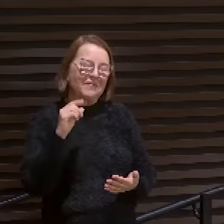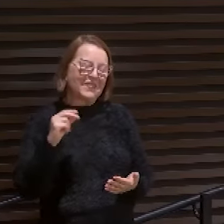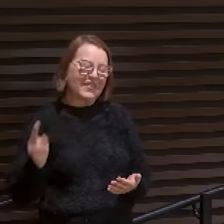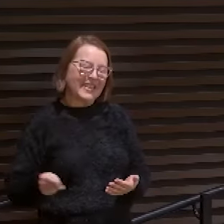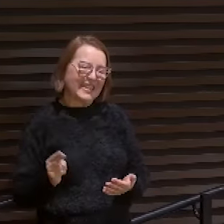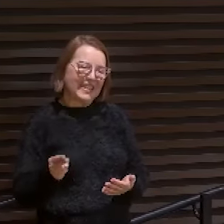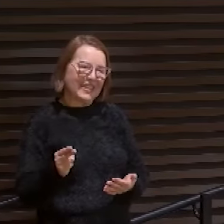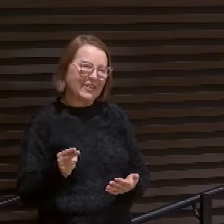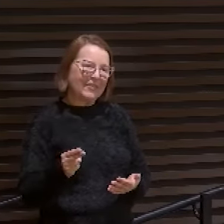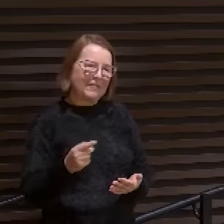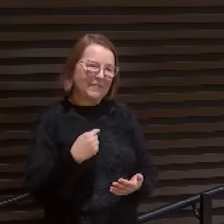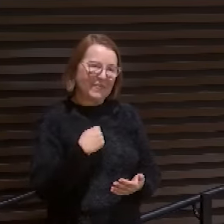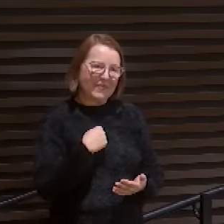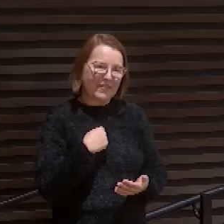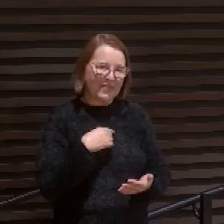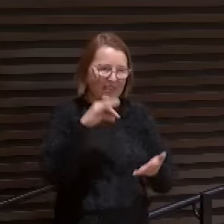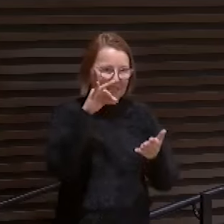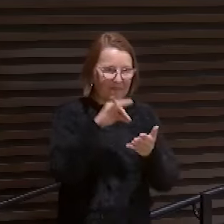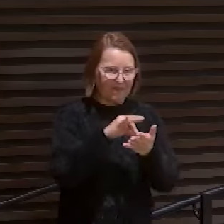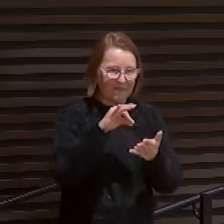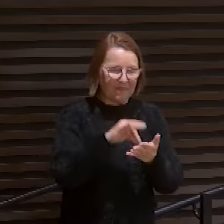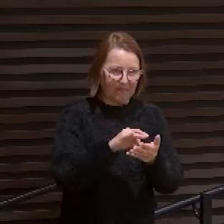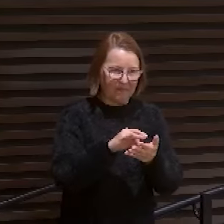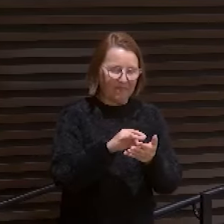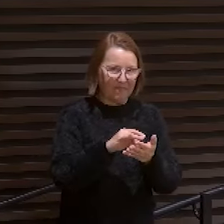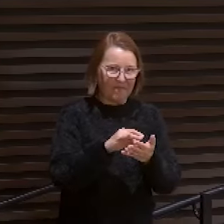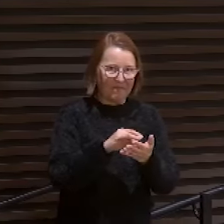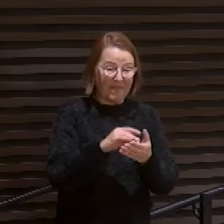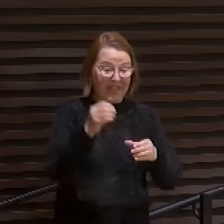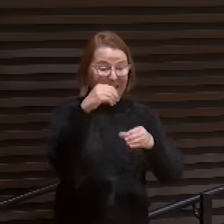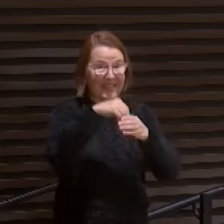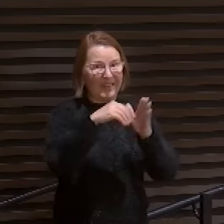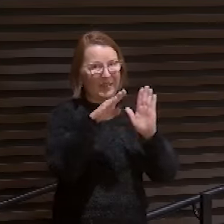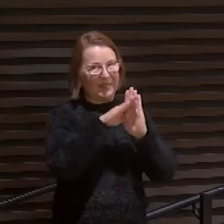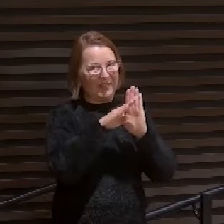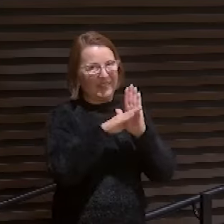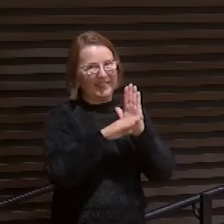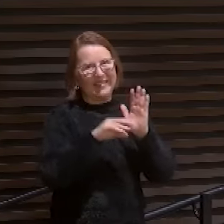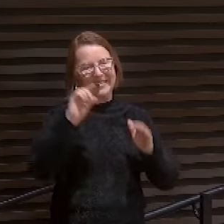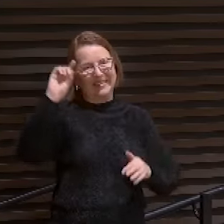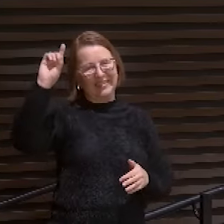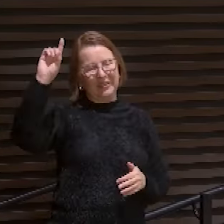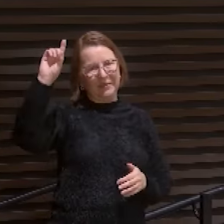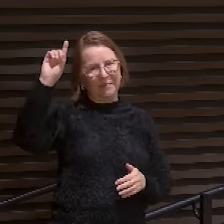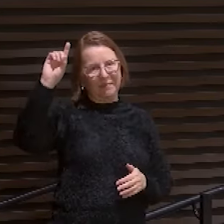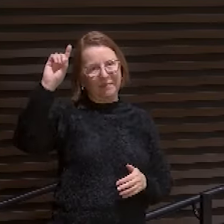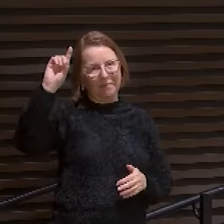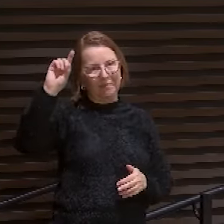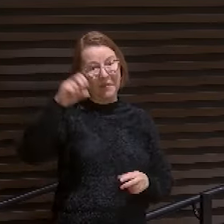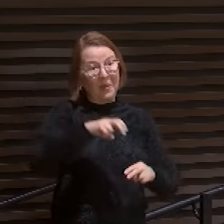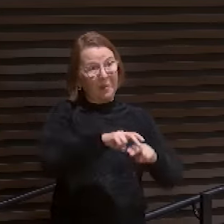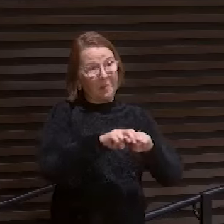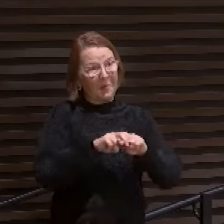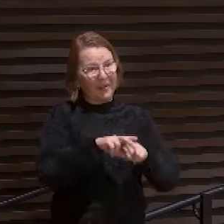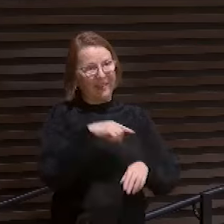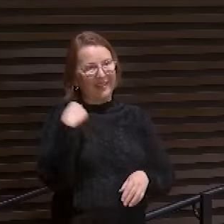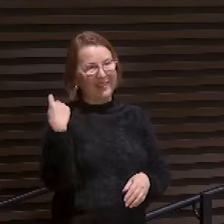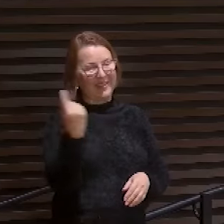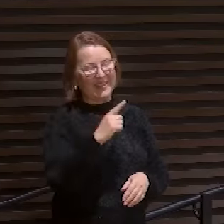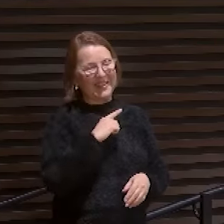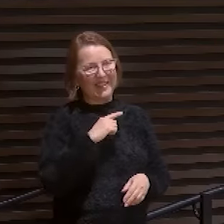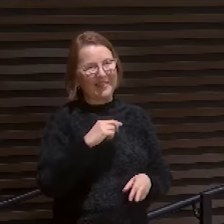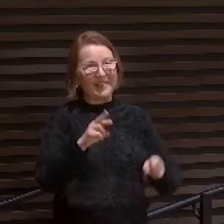estou realmente dentro de um projeto de Deus. Em razão disso, nós temos uma